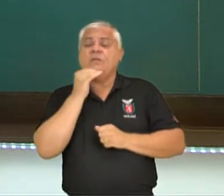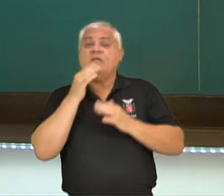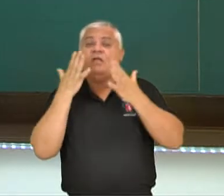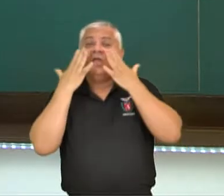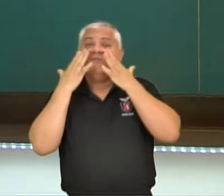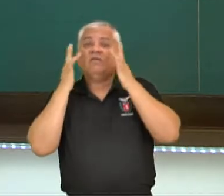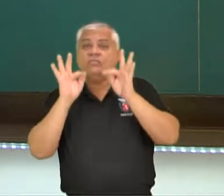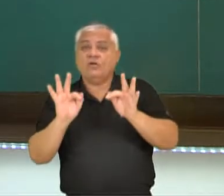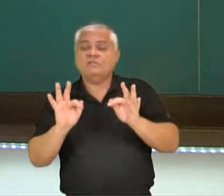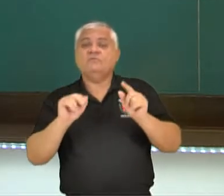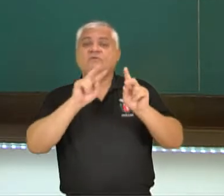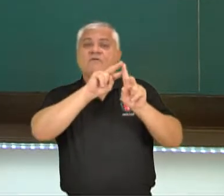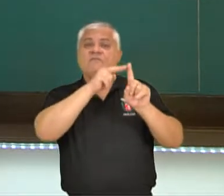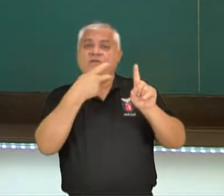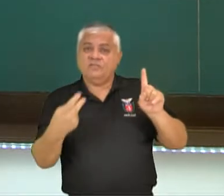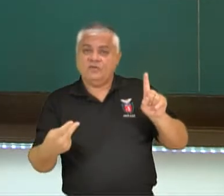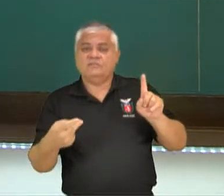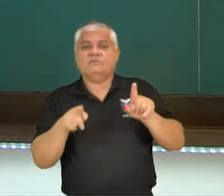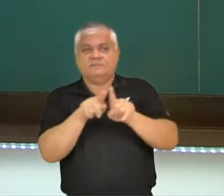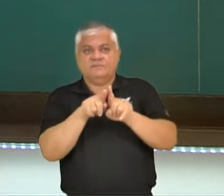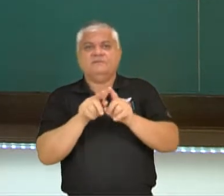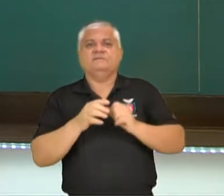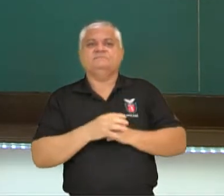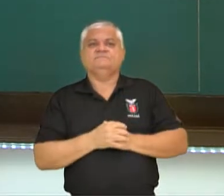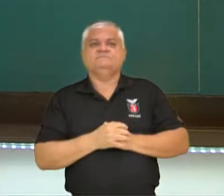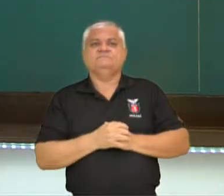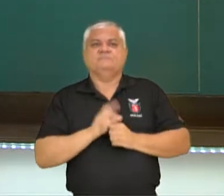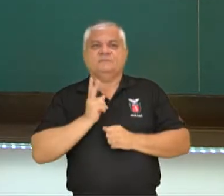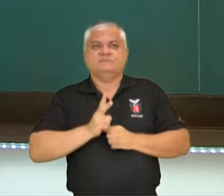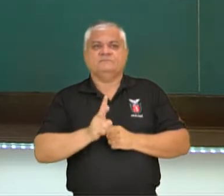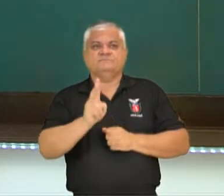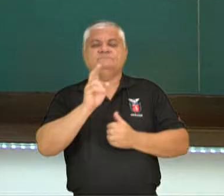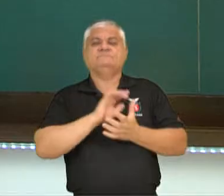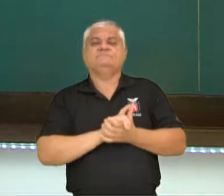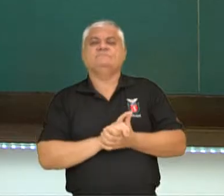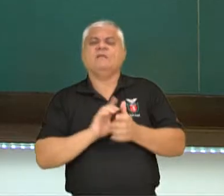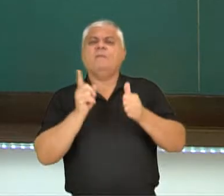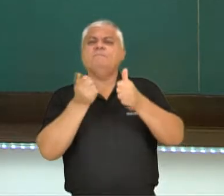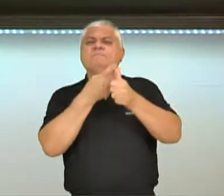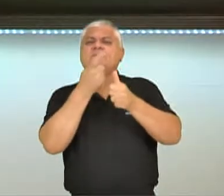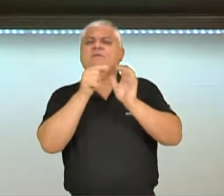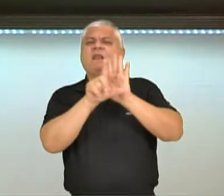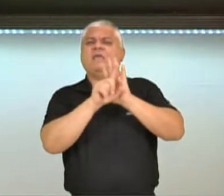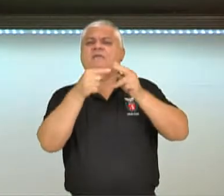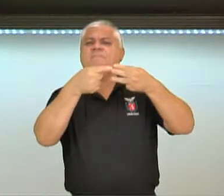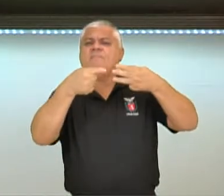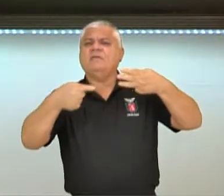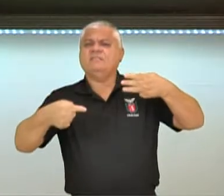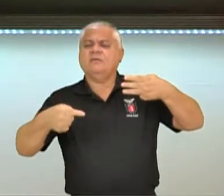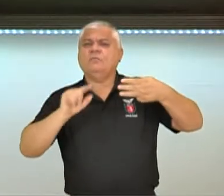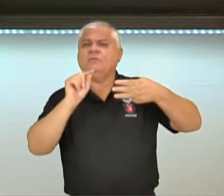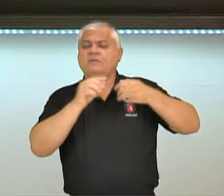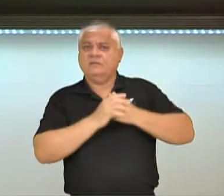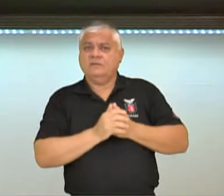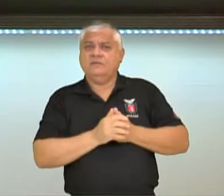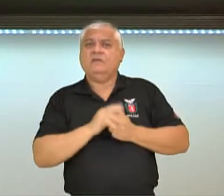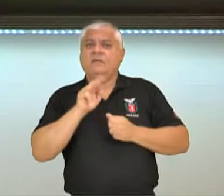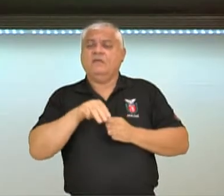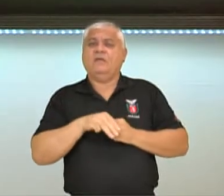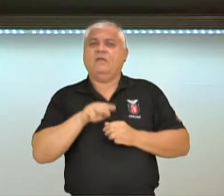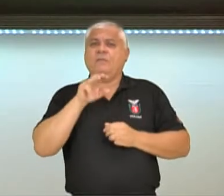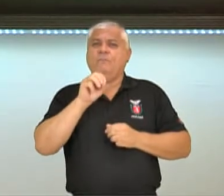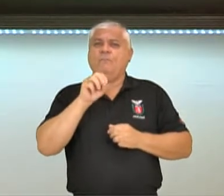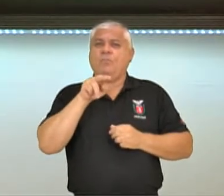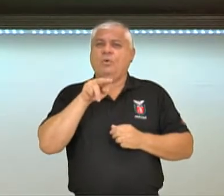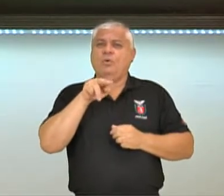é genótipo mais a interferência do meio. Continuando aqui, primeira lei de Mendel. Primeira lei de Mendel também chamada de monohibridismo.